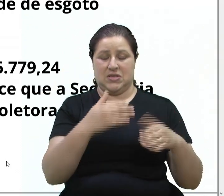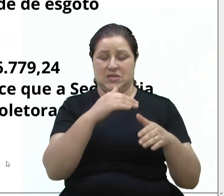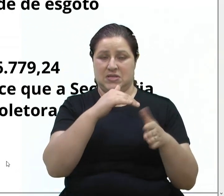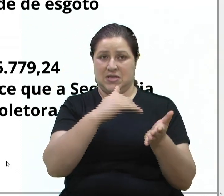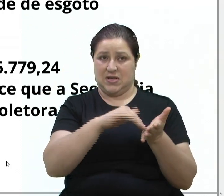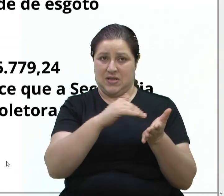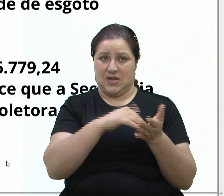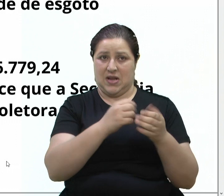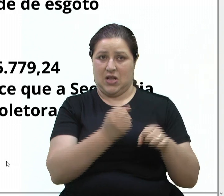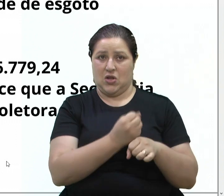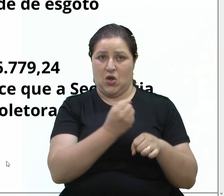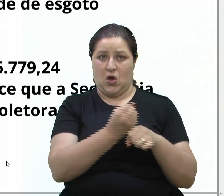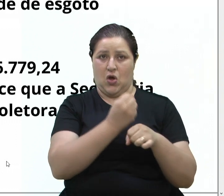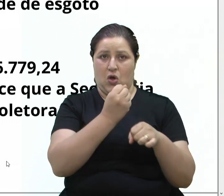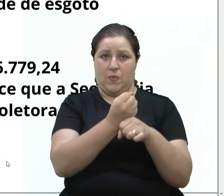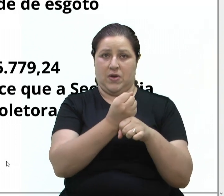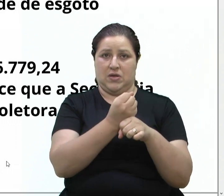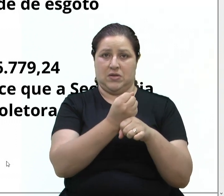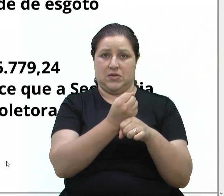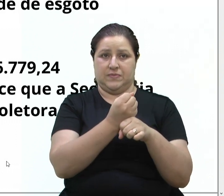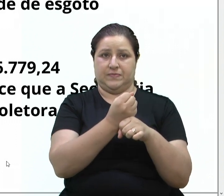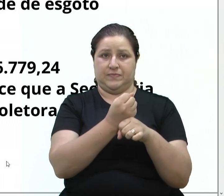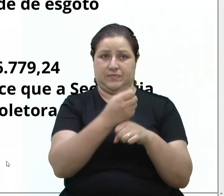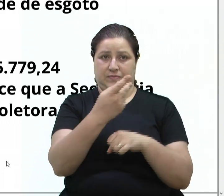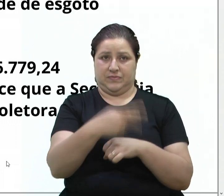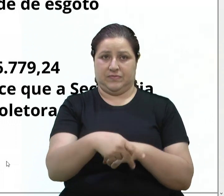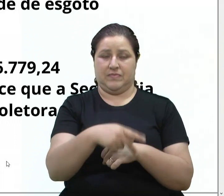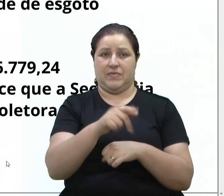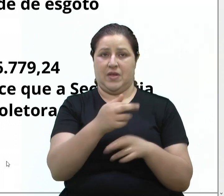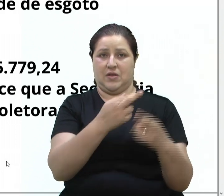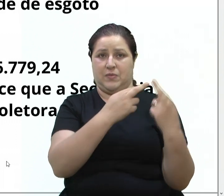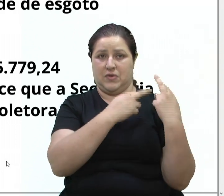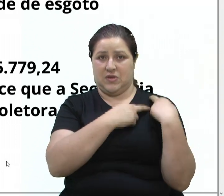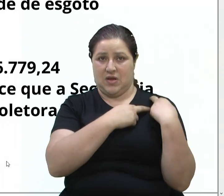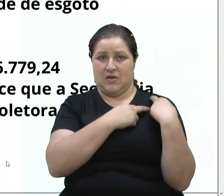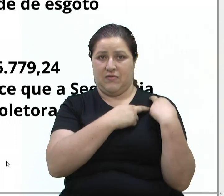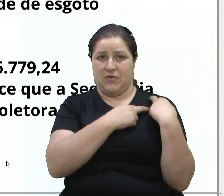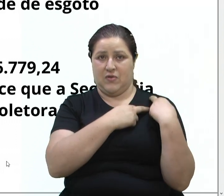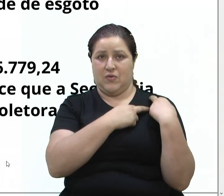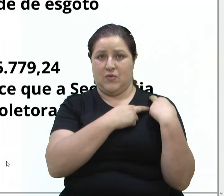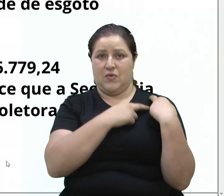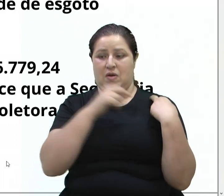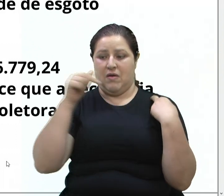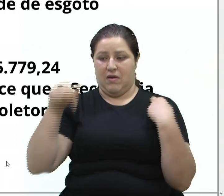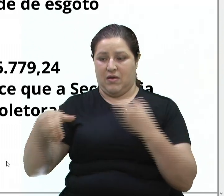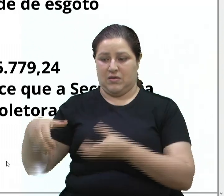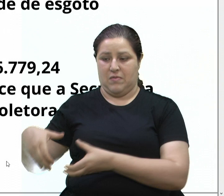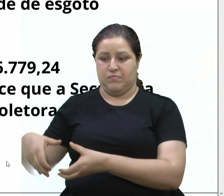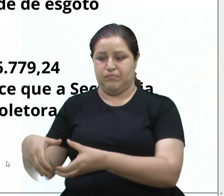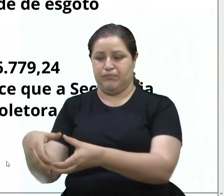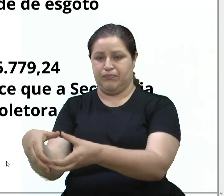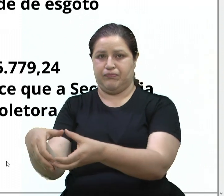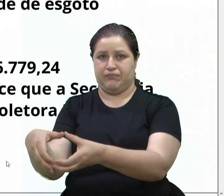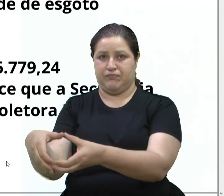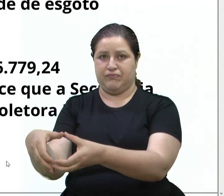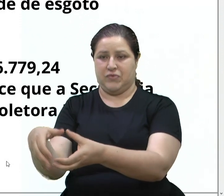Obras que da cidade é responsável pela rede coletora unitária. O que é isso?